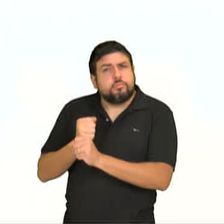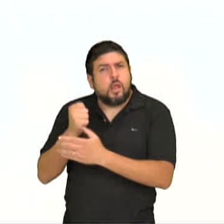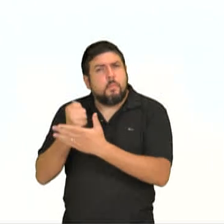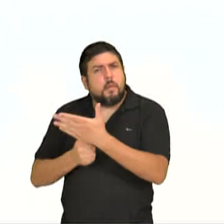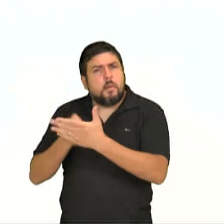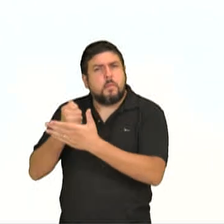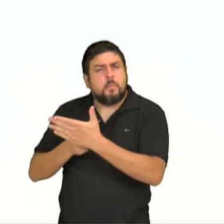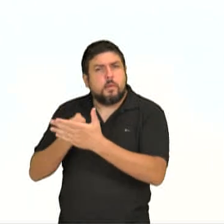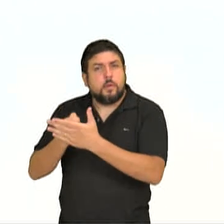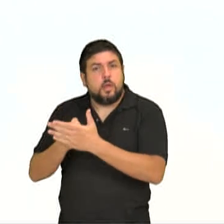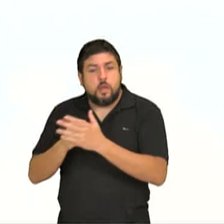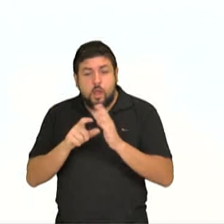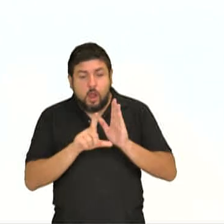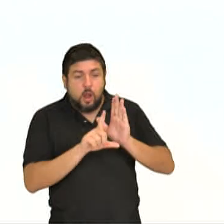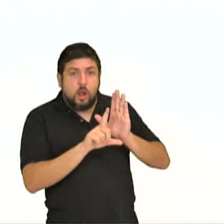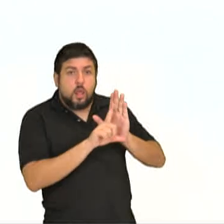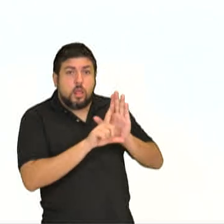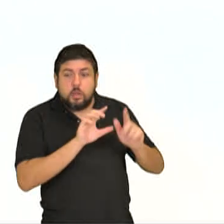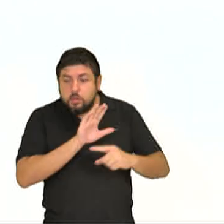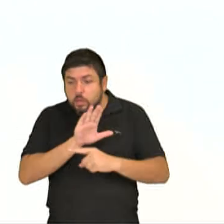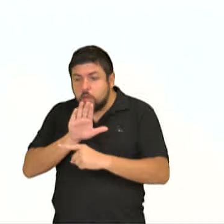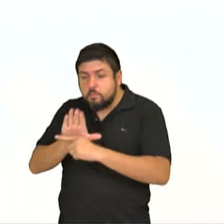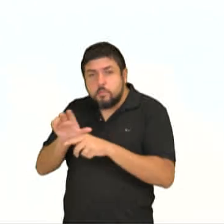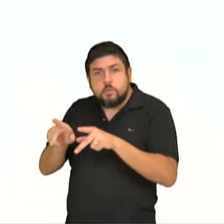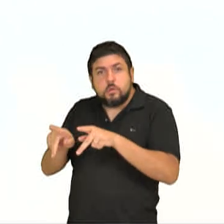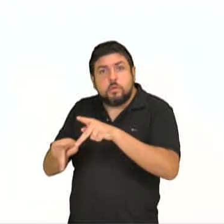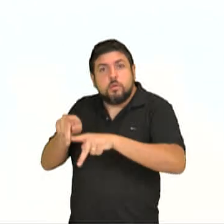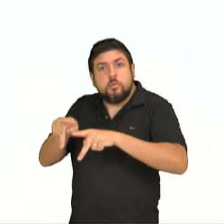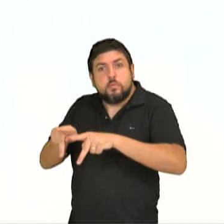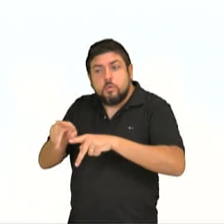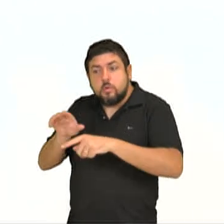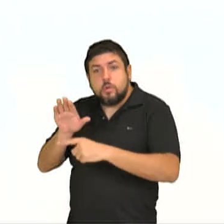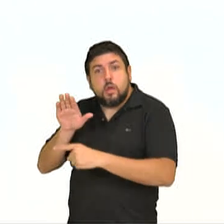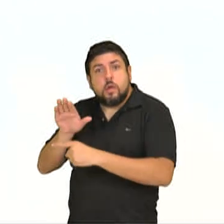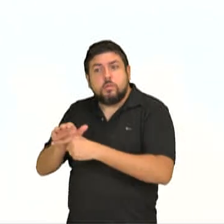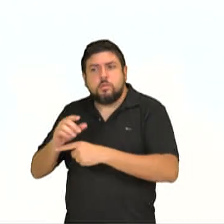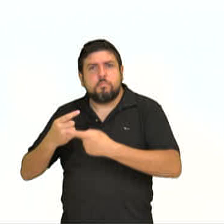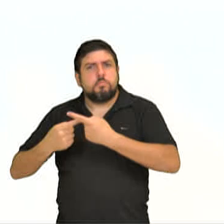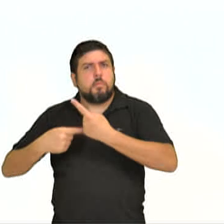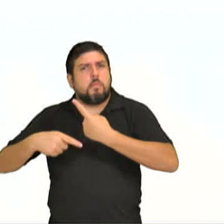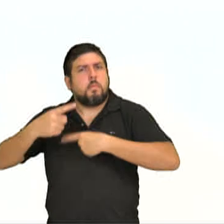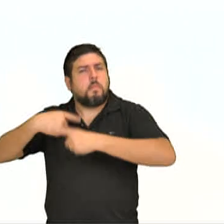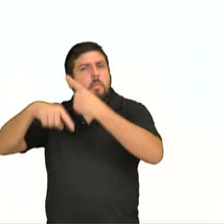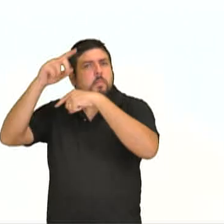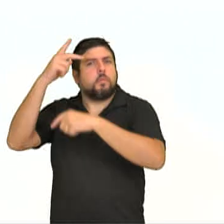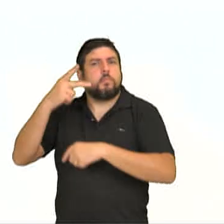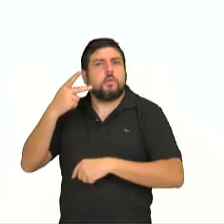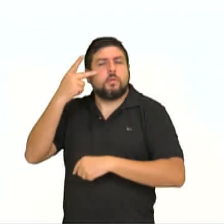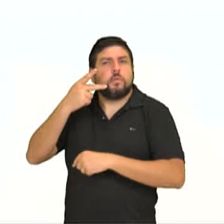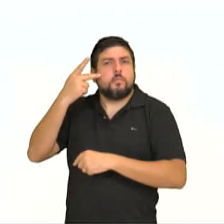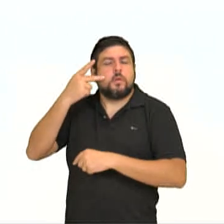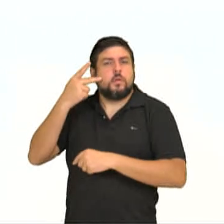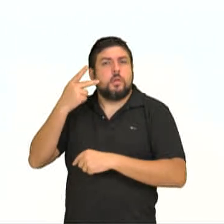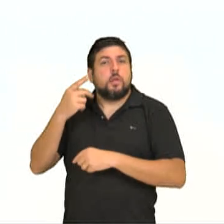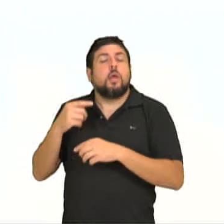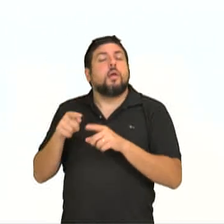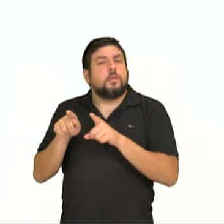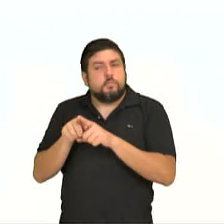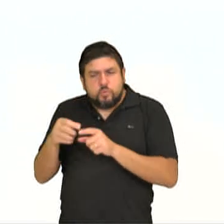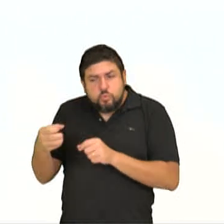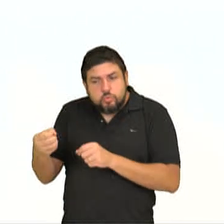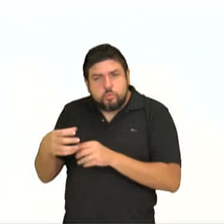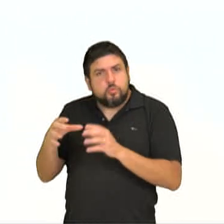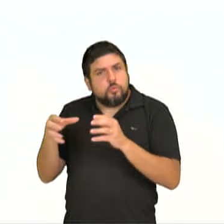leis em favor da plebe foram implantadas, possibilitando a ascensão política e social de muitos dos plebeus, surgindo inclusive um novo